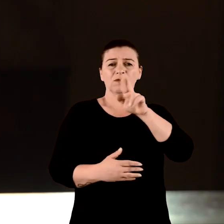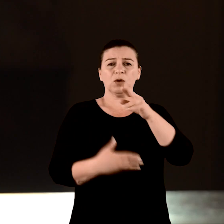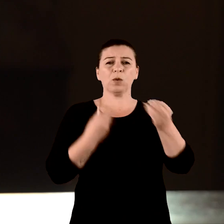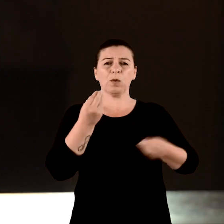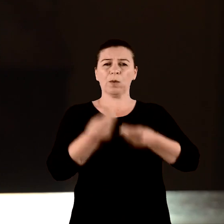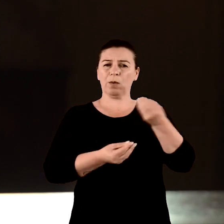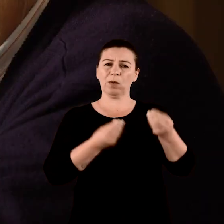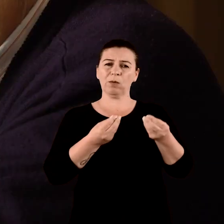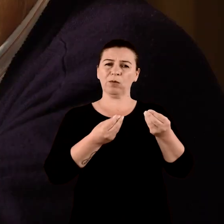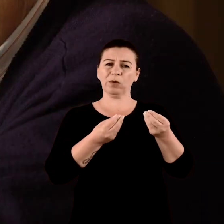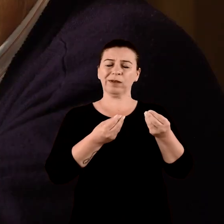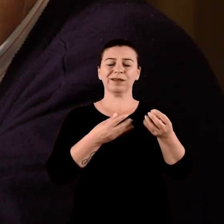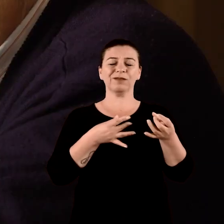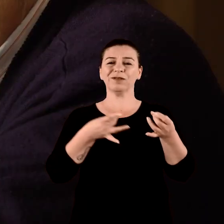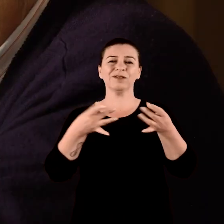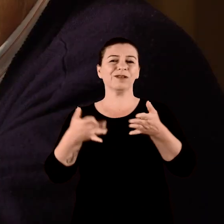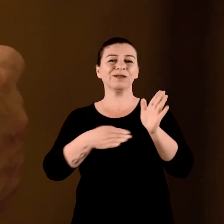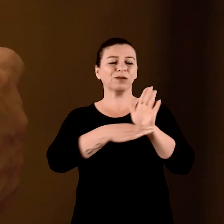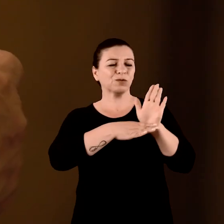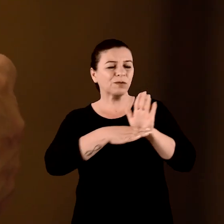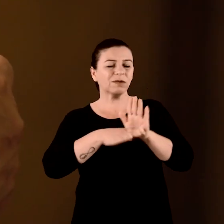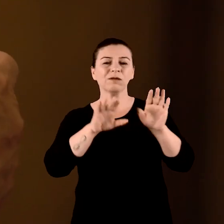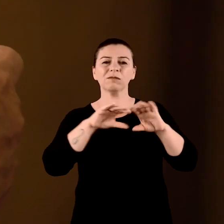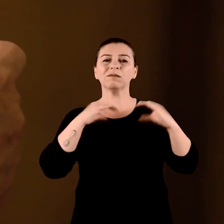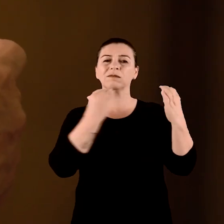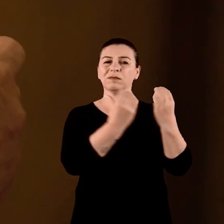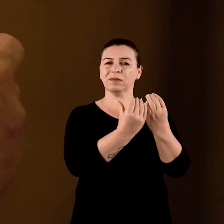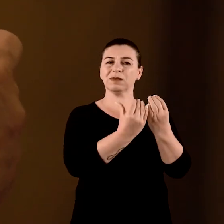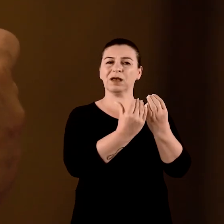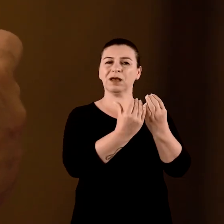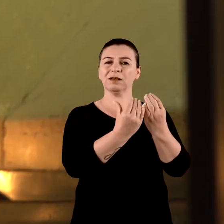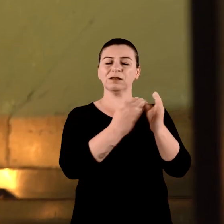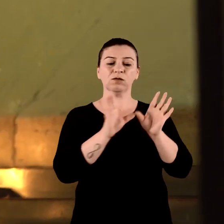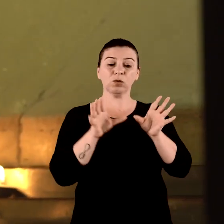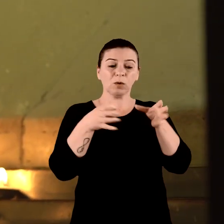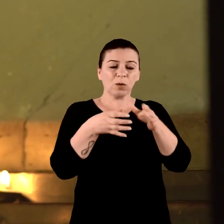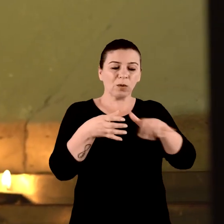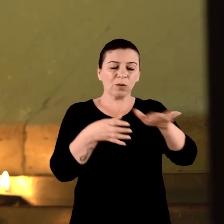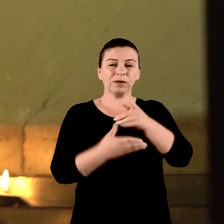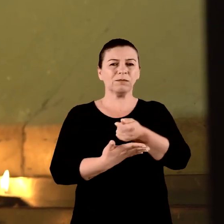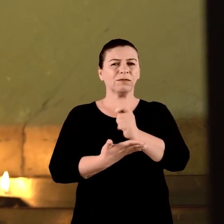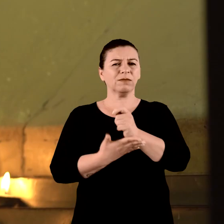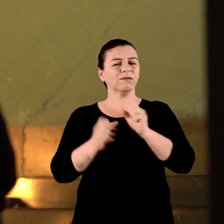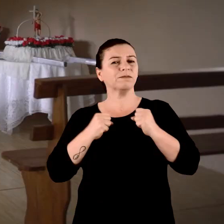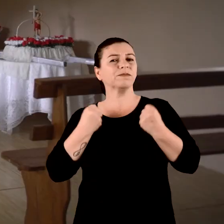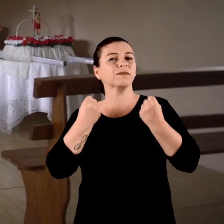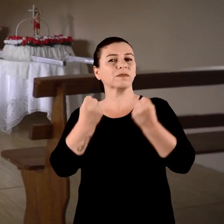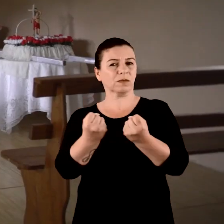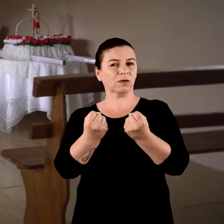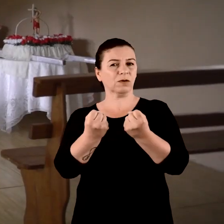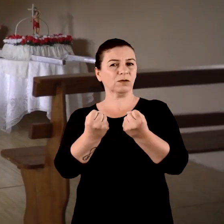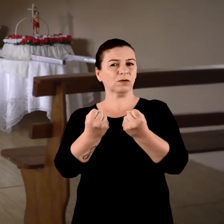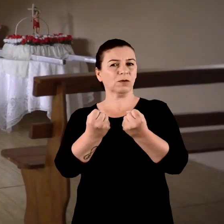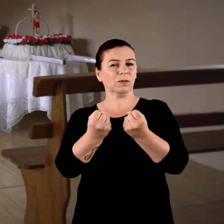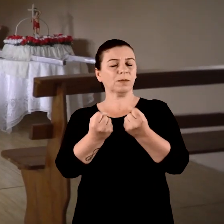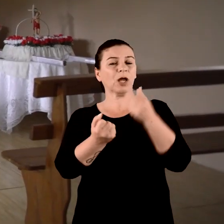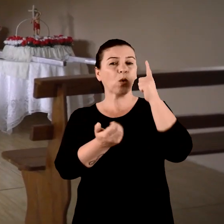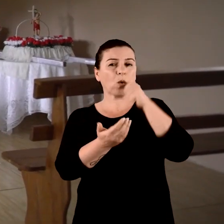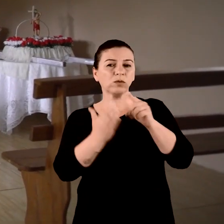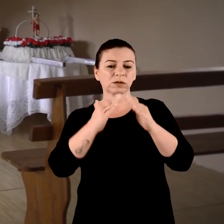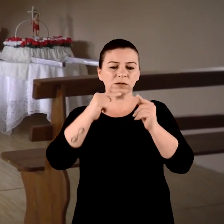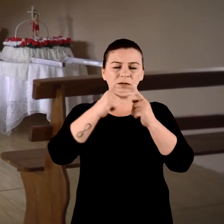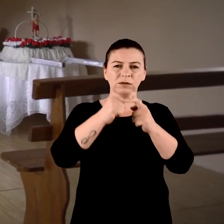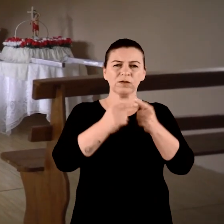religioso? Como é que eu vou deixar de ajudar uma comunidade? Eu vou numa colônia de pesca e vejo o esforço para manter aquela